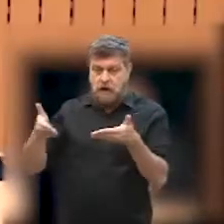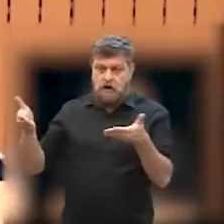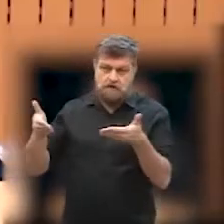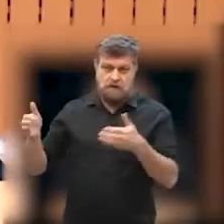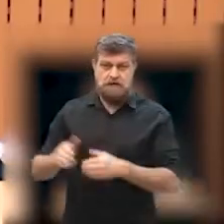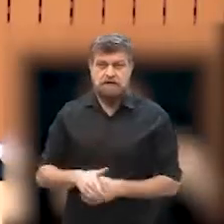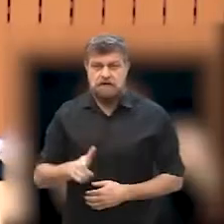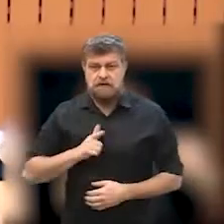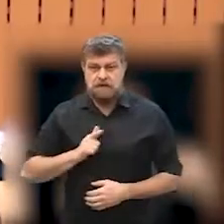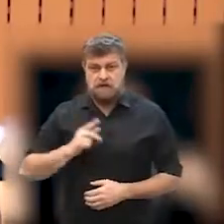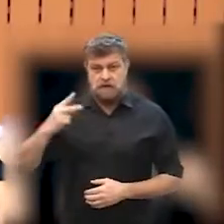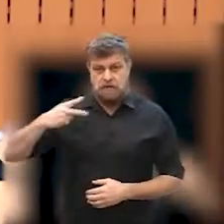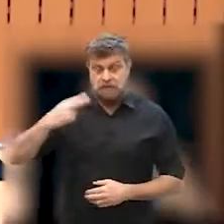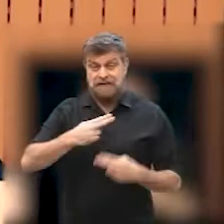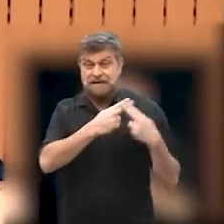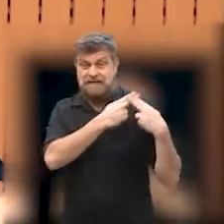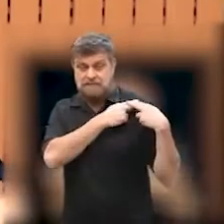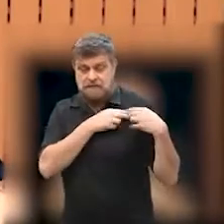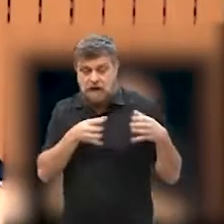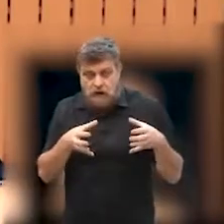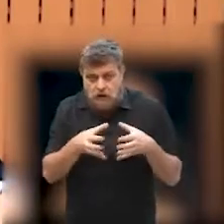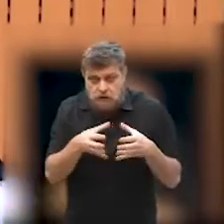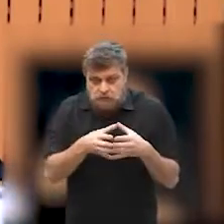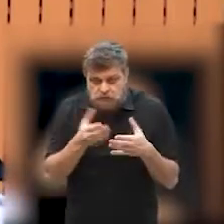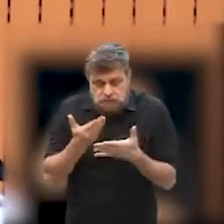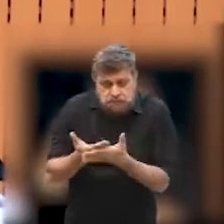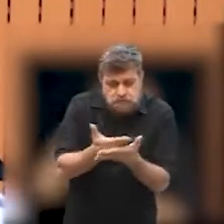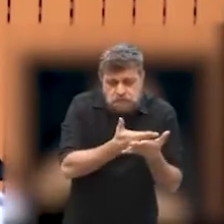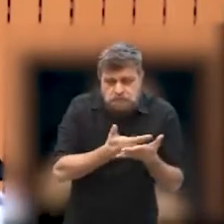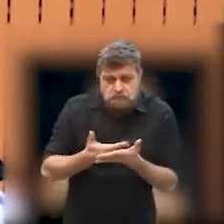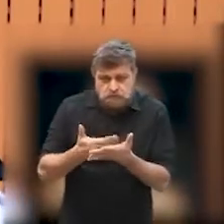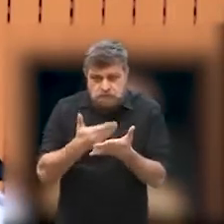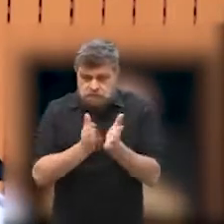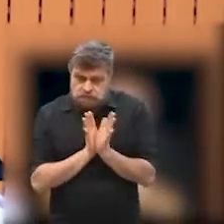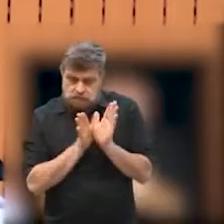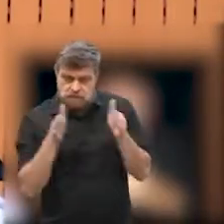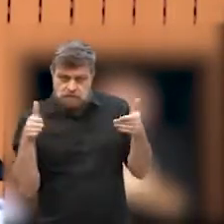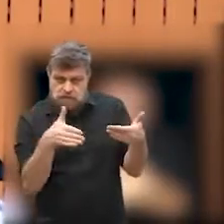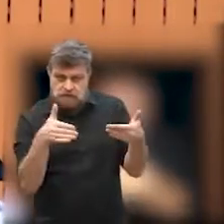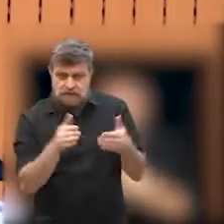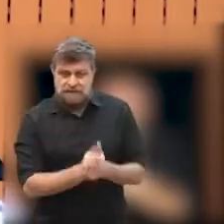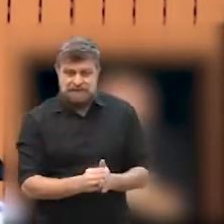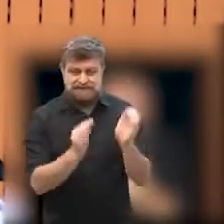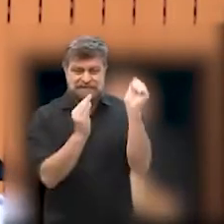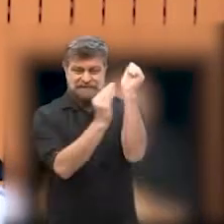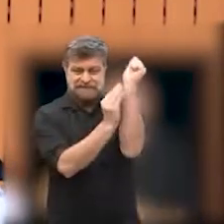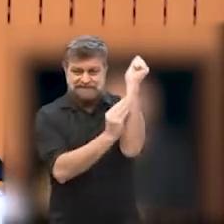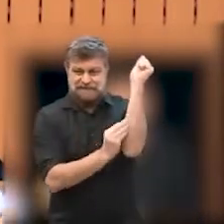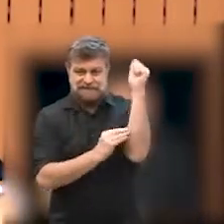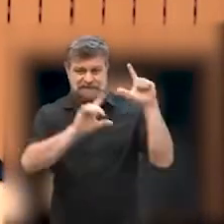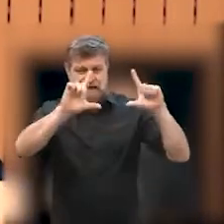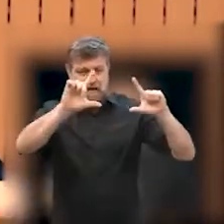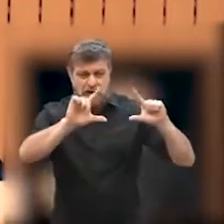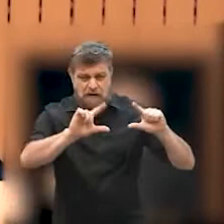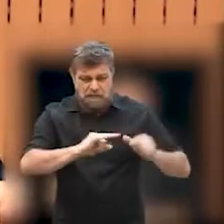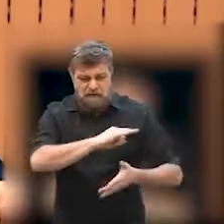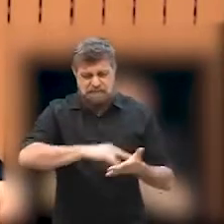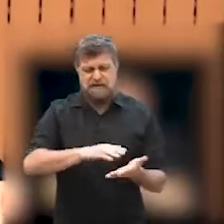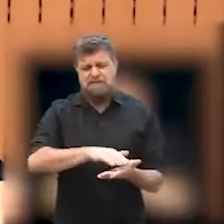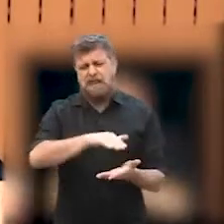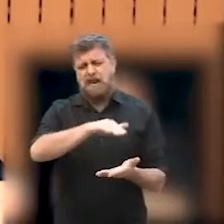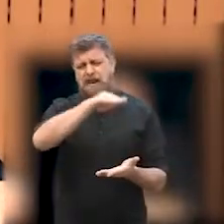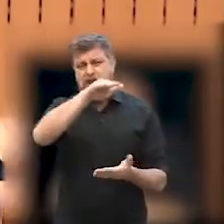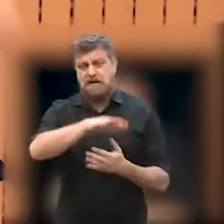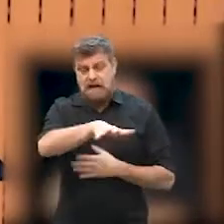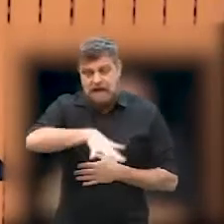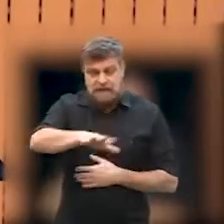O parlamentar é presidente da Comissão Especial de Estudos sobre Desburocratização da Administração Municipal,